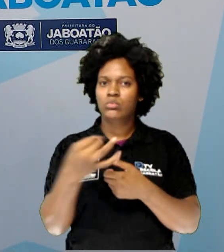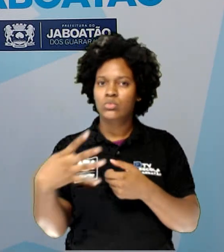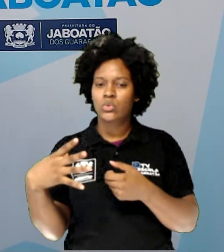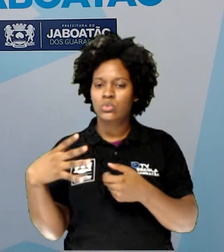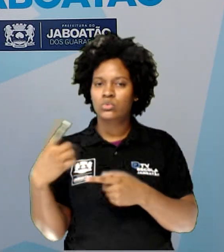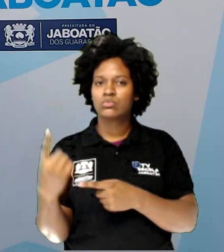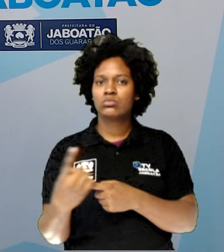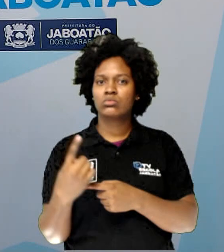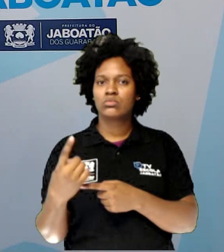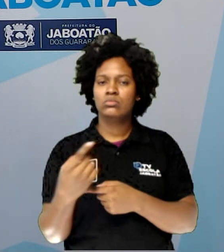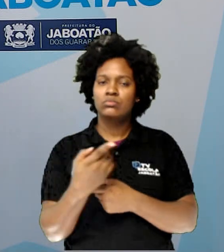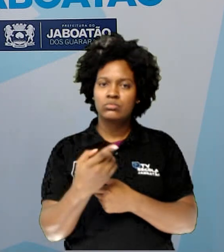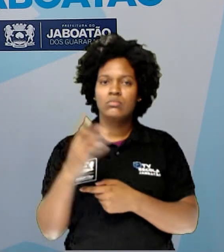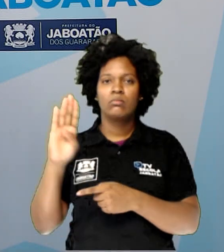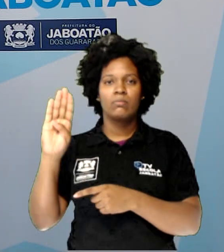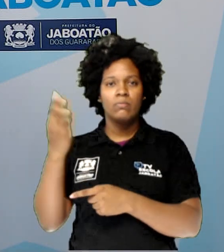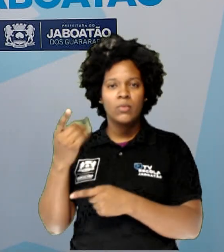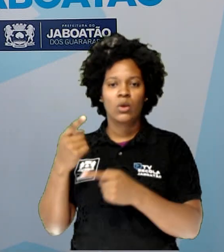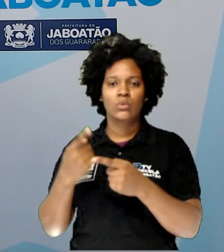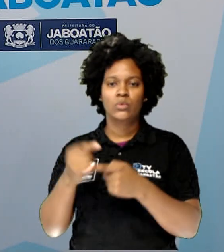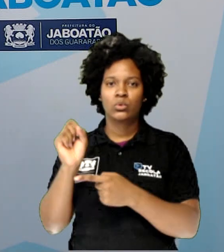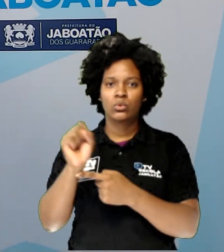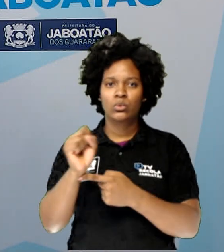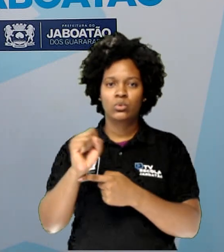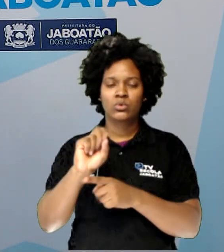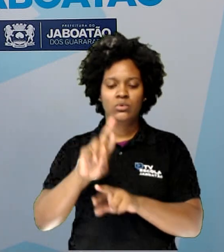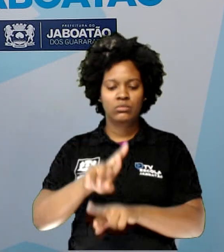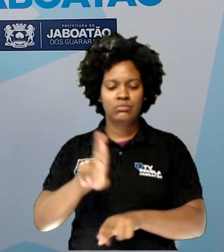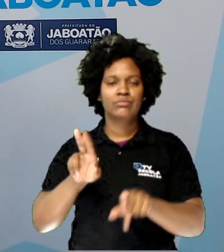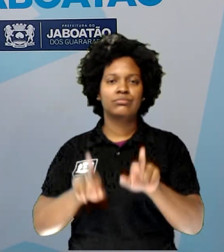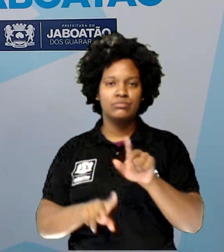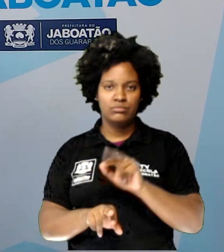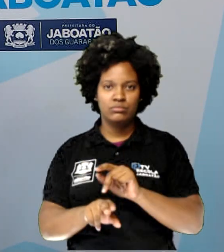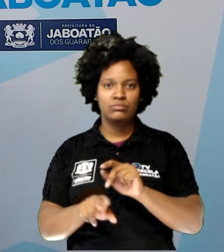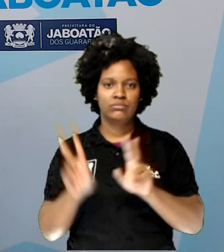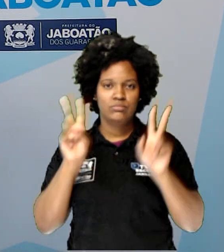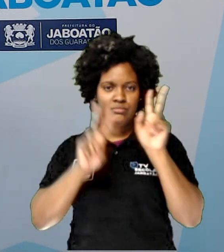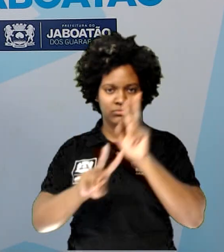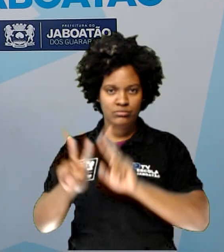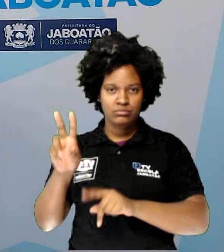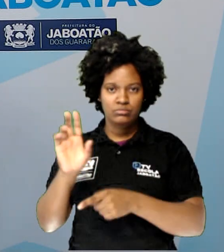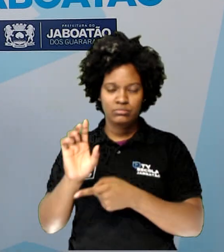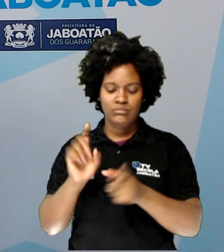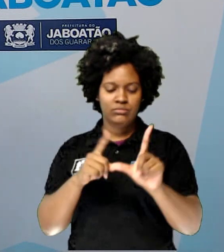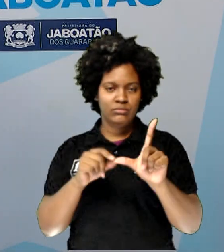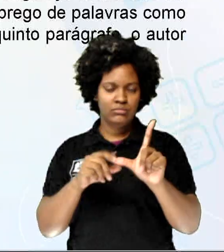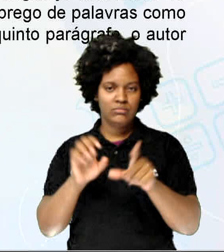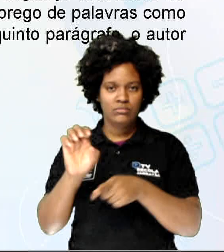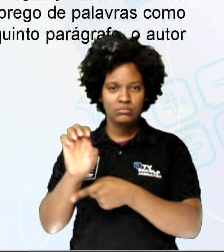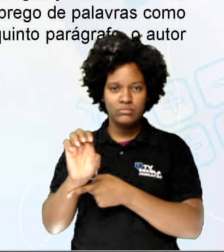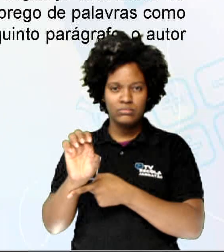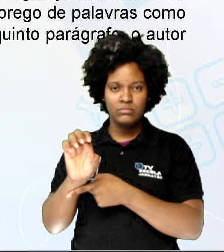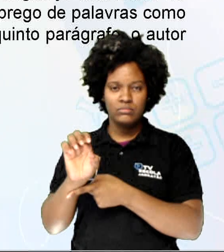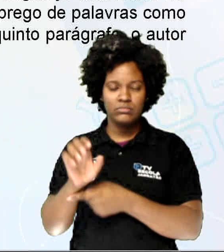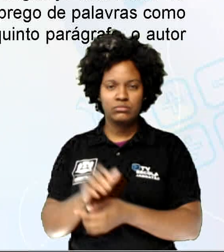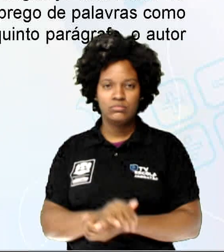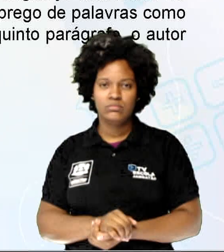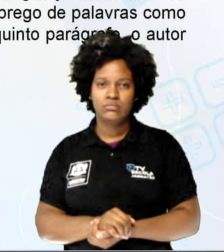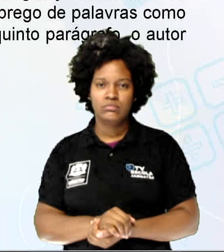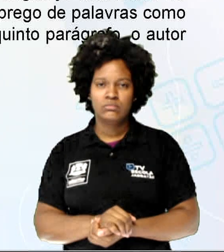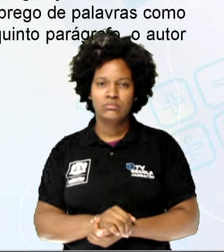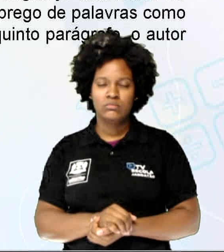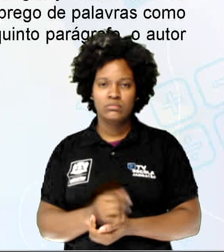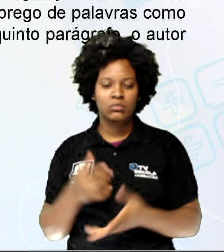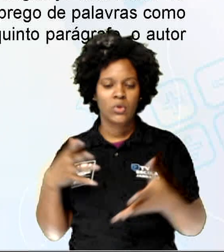caso, esse item ele é falso porque o sujeito é diferente, ok? Olha agora o item E na tela de vocês.